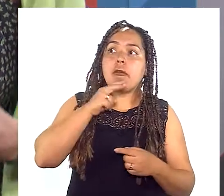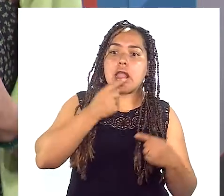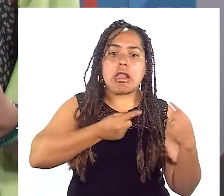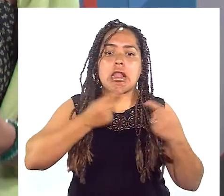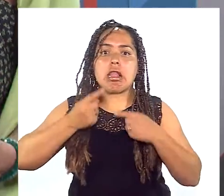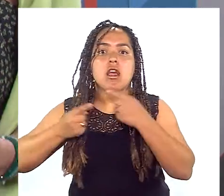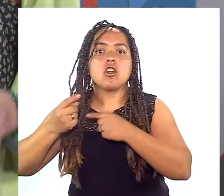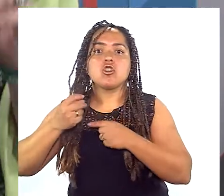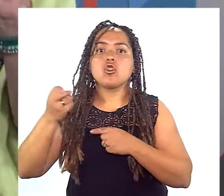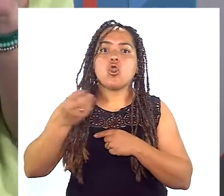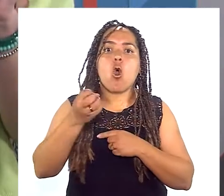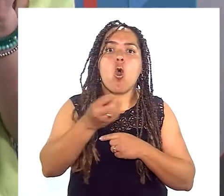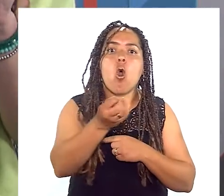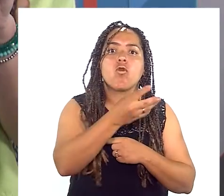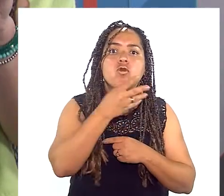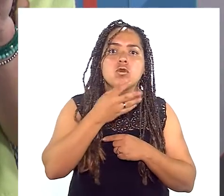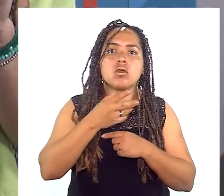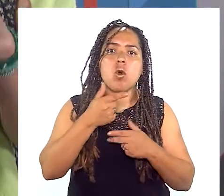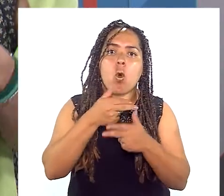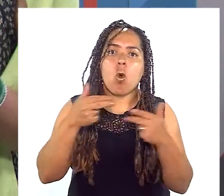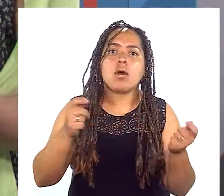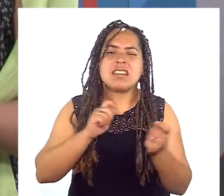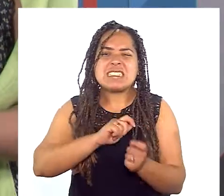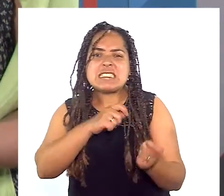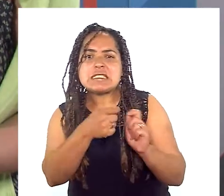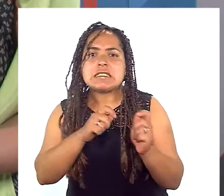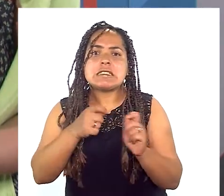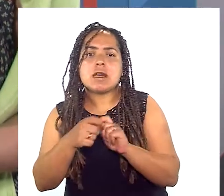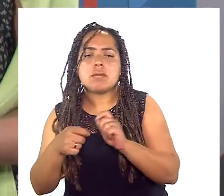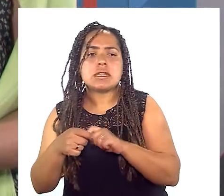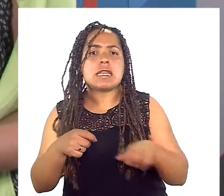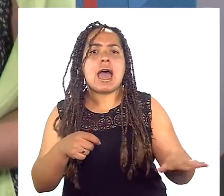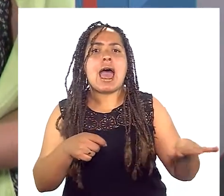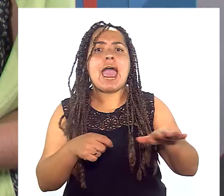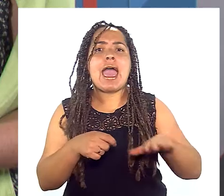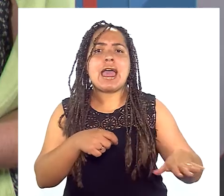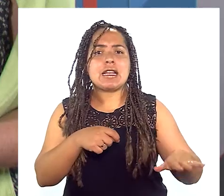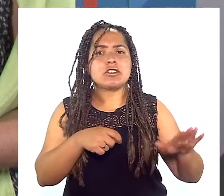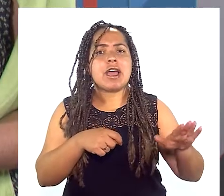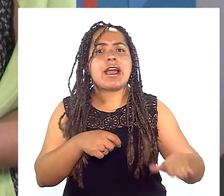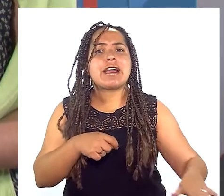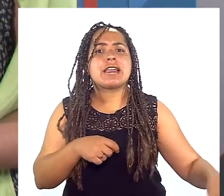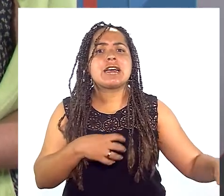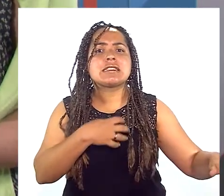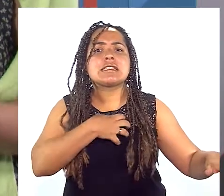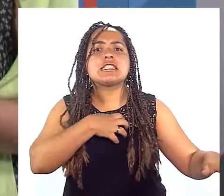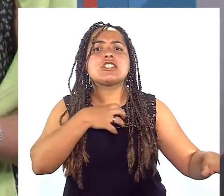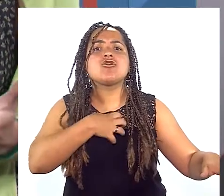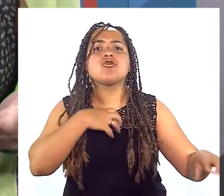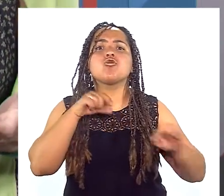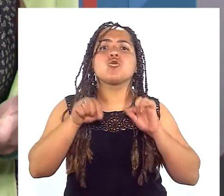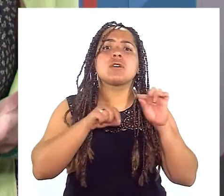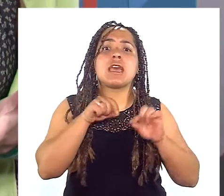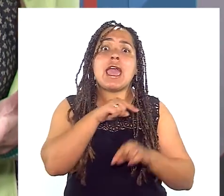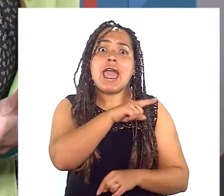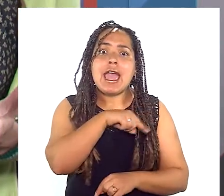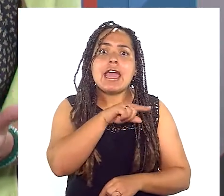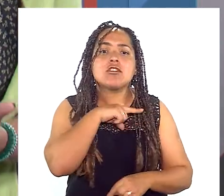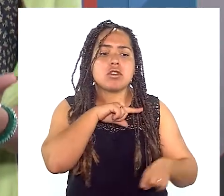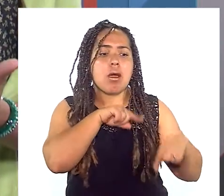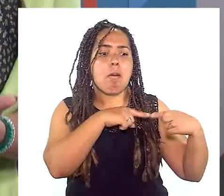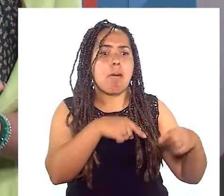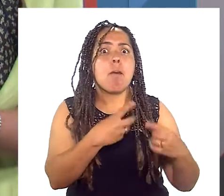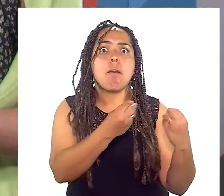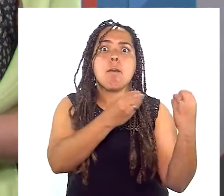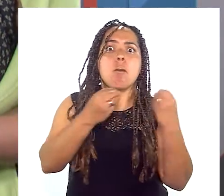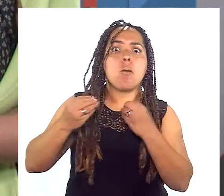nos debatendo com tantas novidades, o que será que estão sentindo os nossos pequenos? Essa geração cheia de vida e energia que,